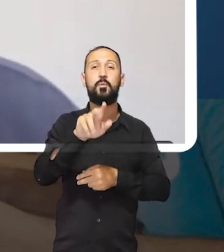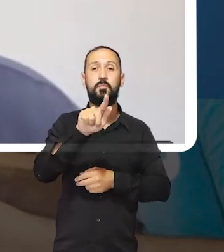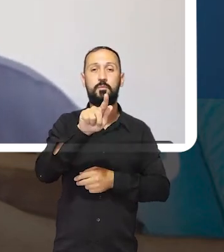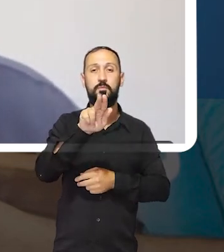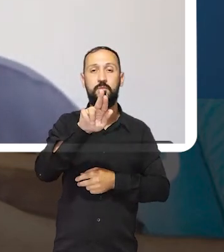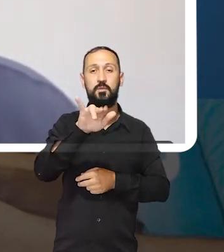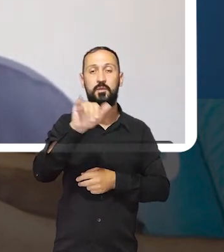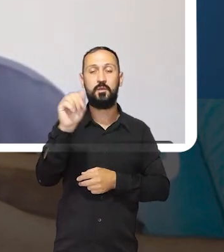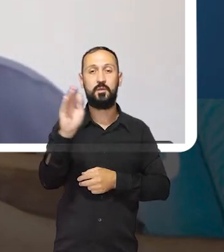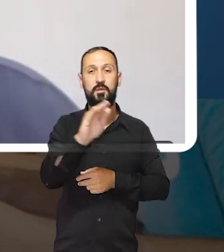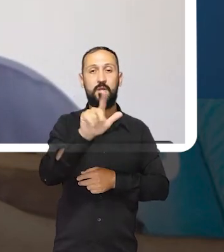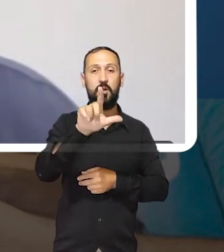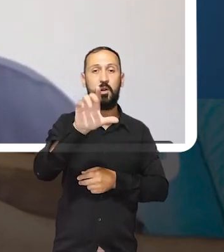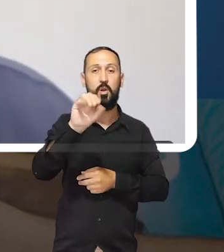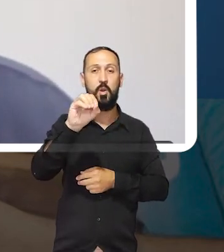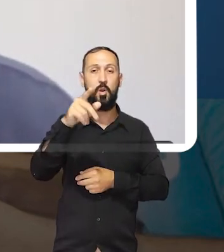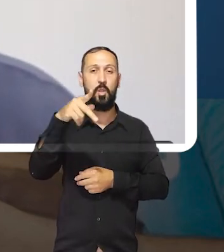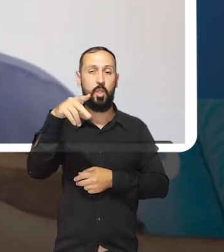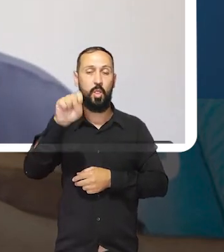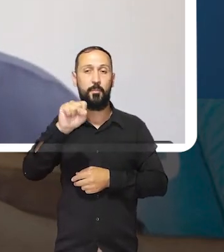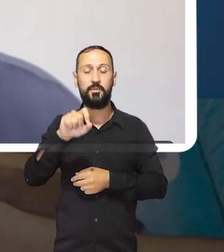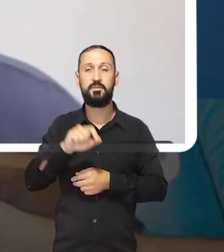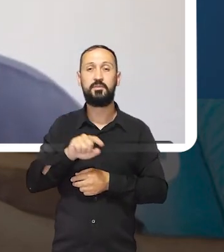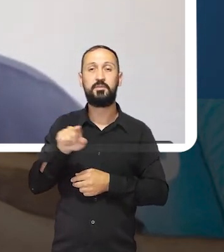guia Lopes, ele é o